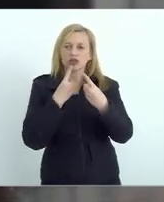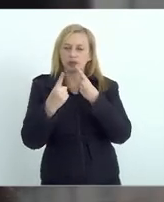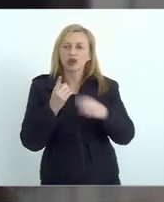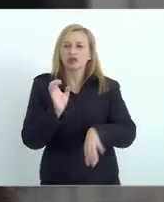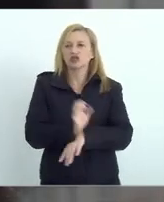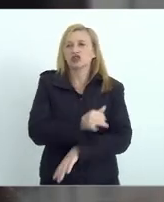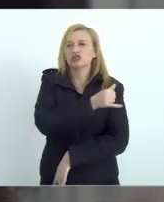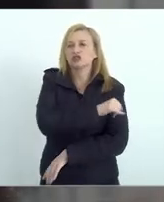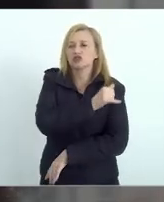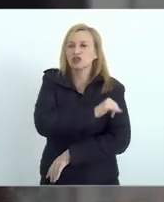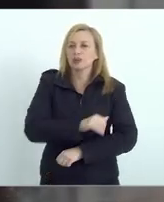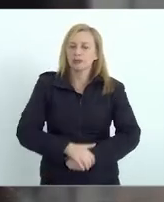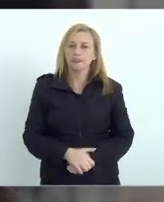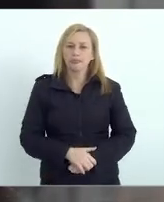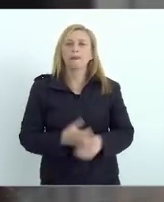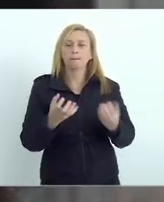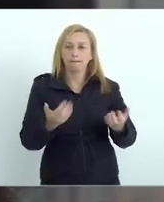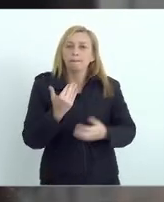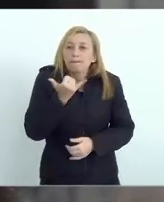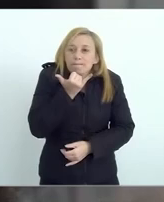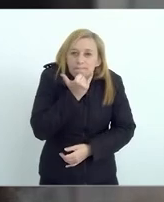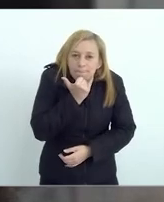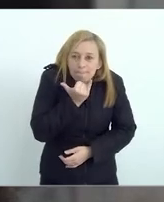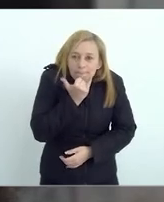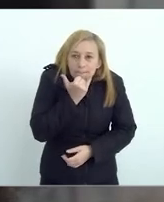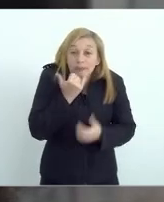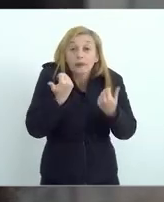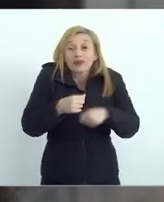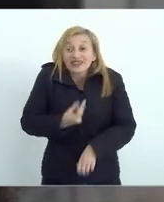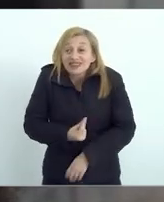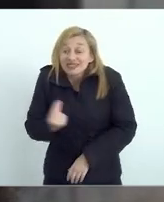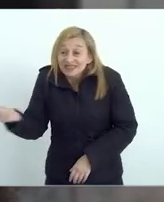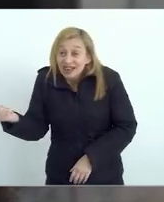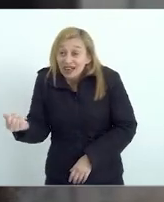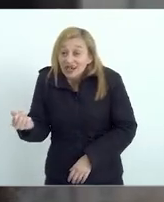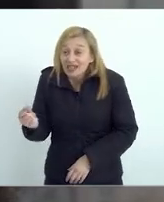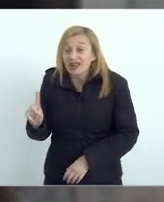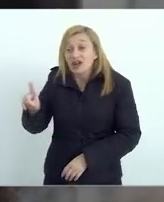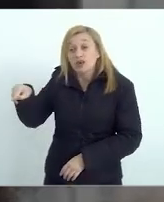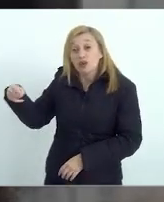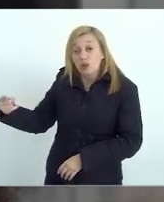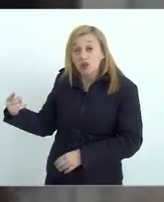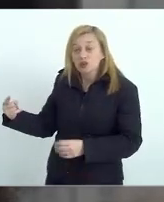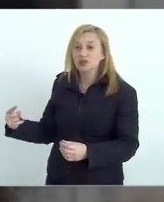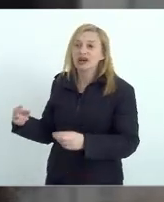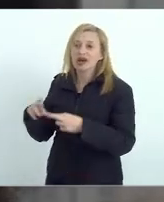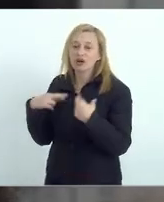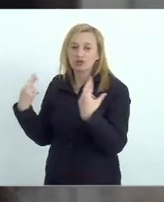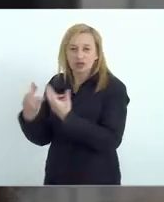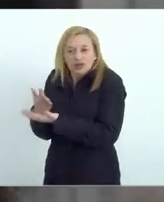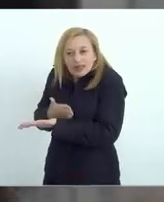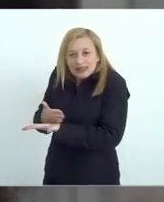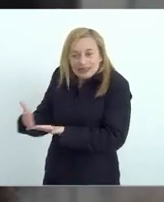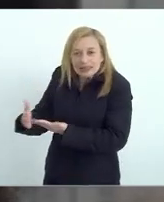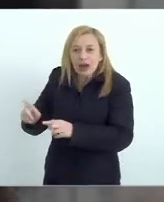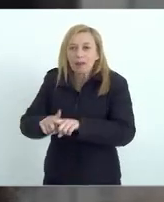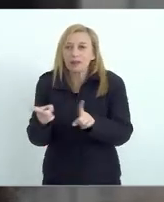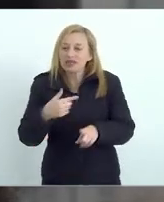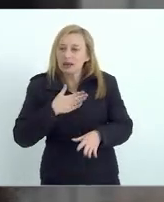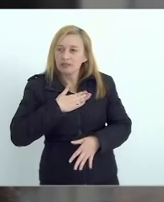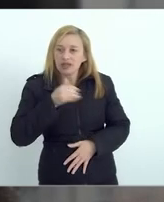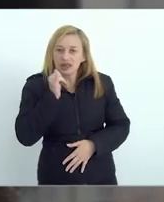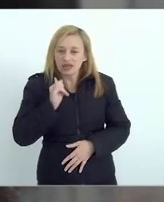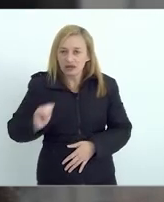no estado do Rio de Janeiro eu quero pedir desculpas porque vou ter que sair para abrir uma outra reunião mais a minha